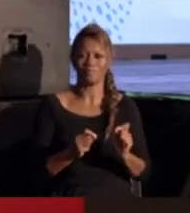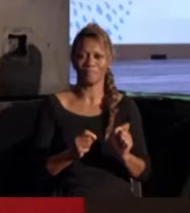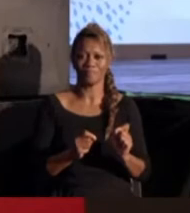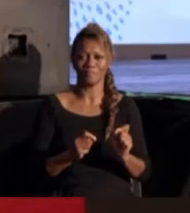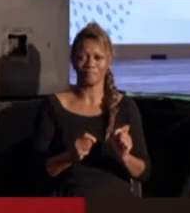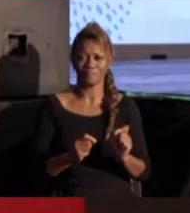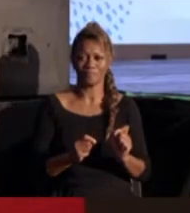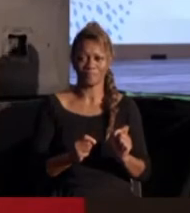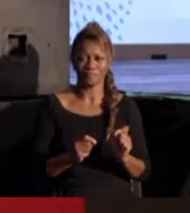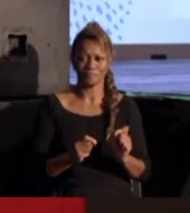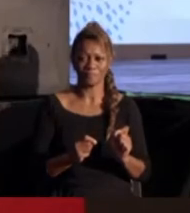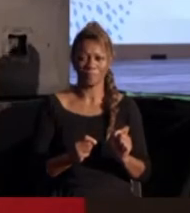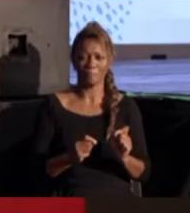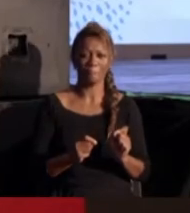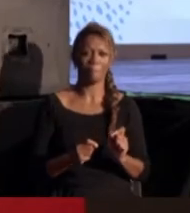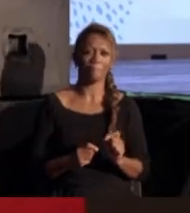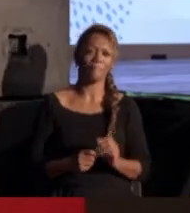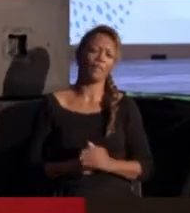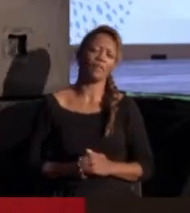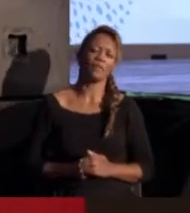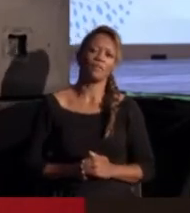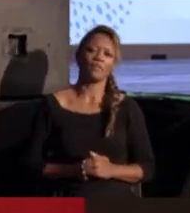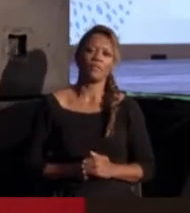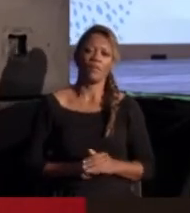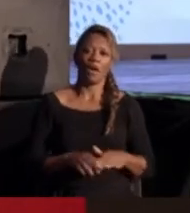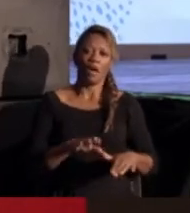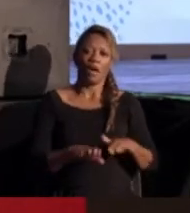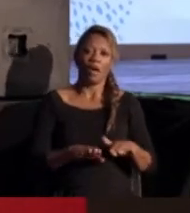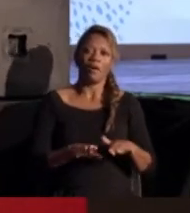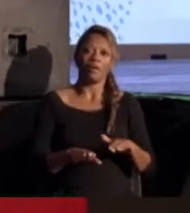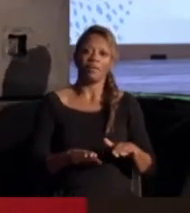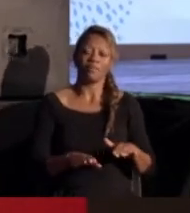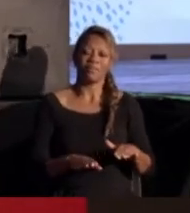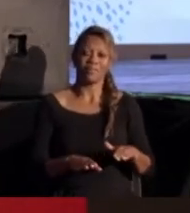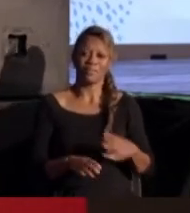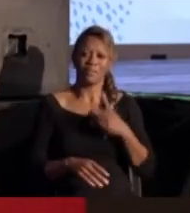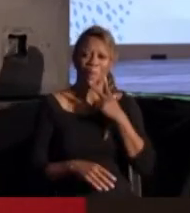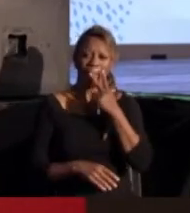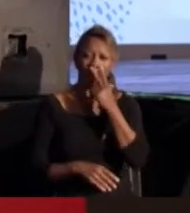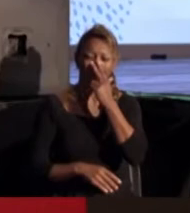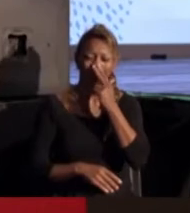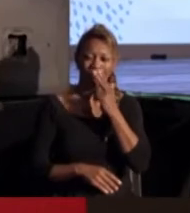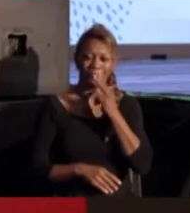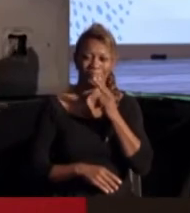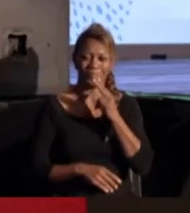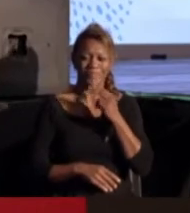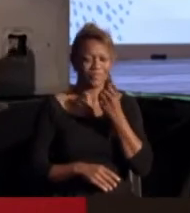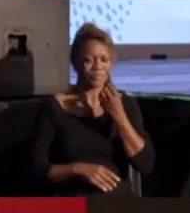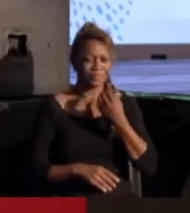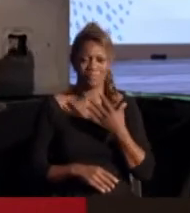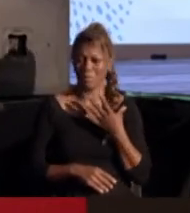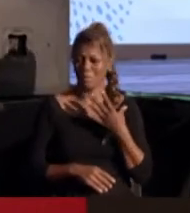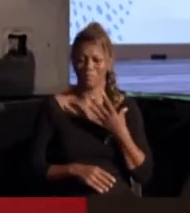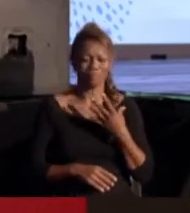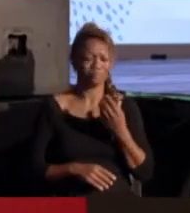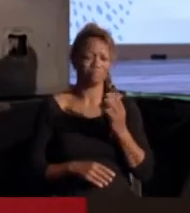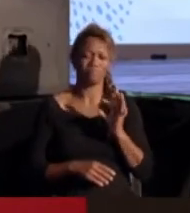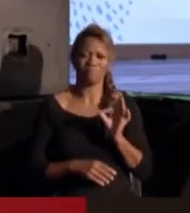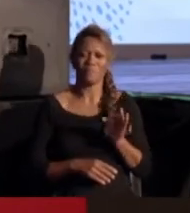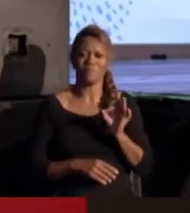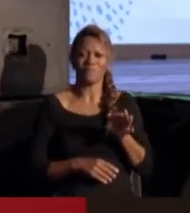assim, afastada do mundo. E ela, aparentemente, se dá bem com o fato